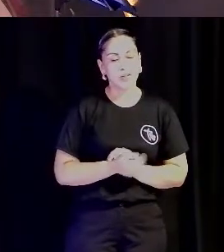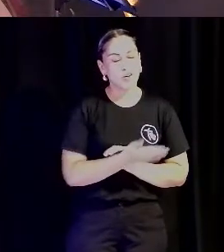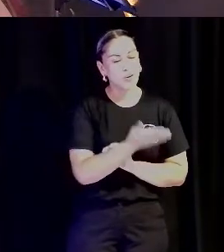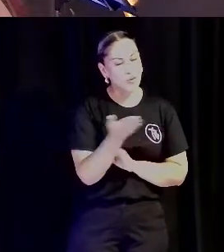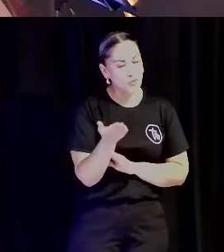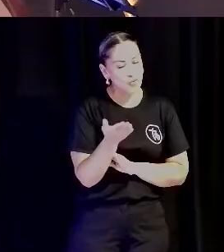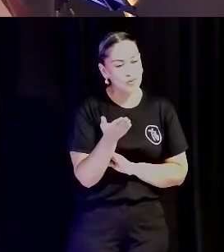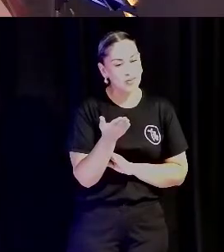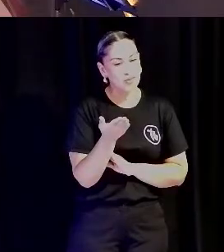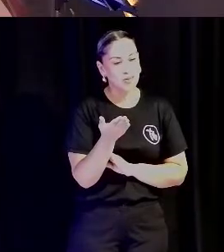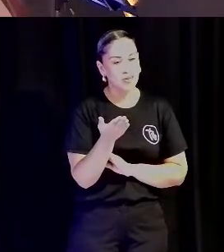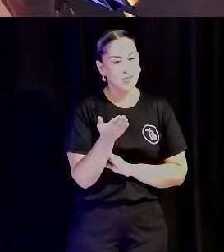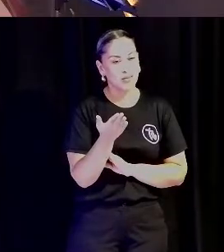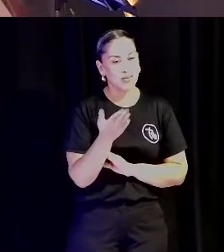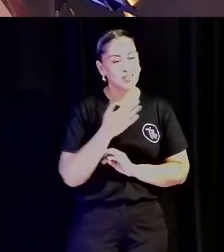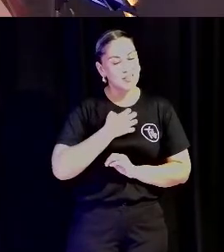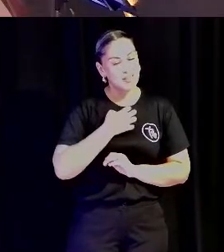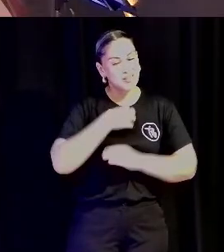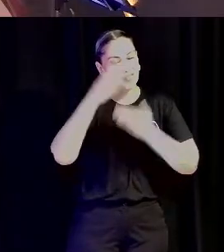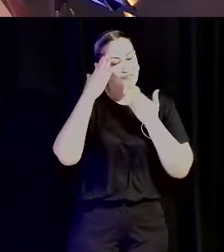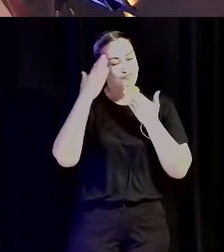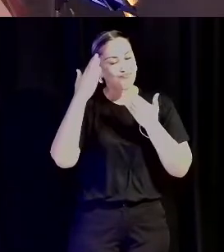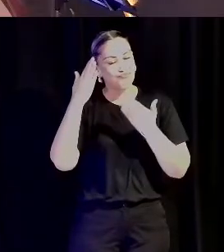Você é grato pela vida?